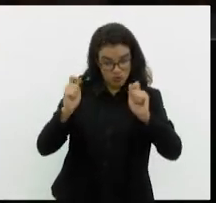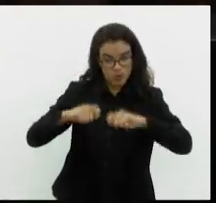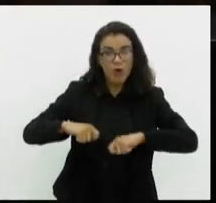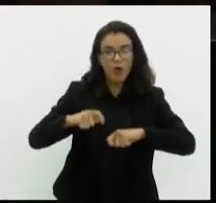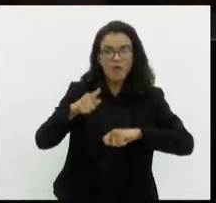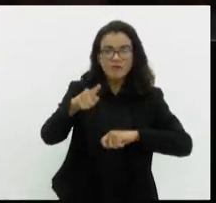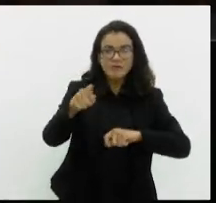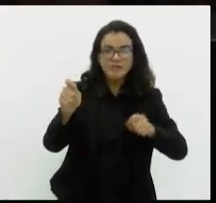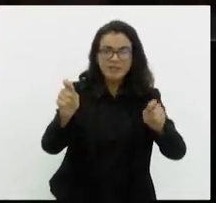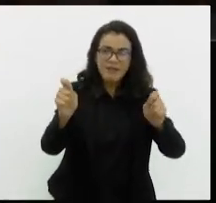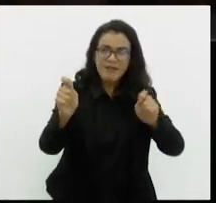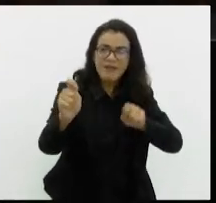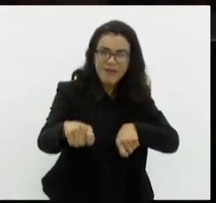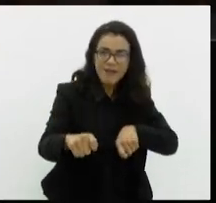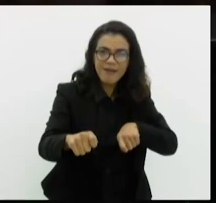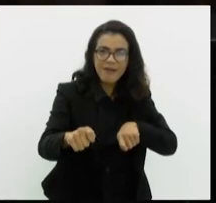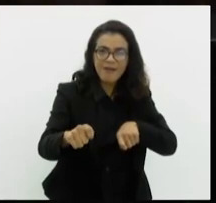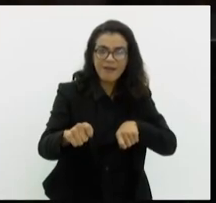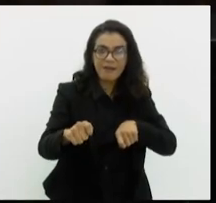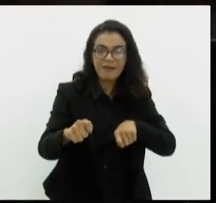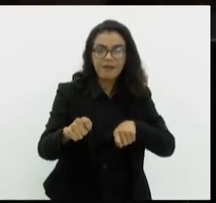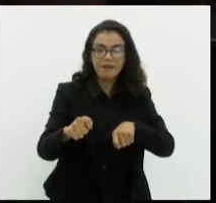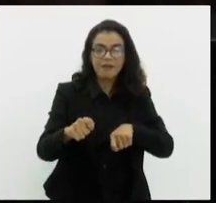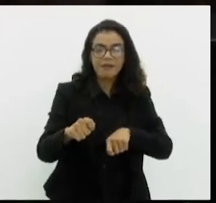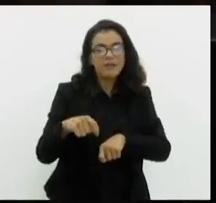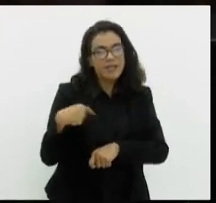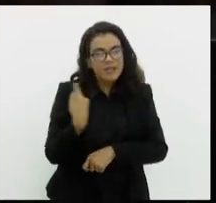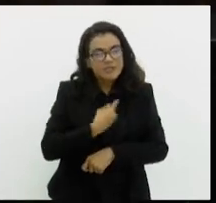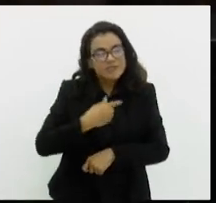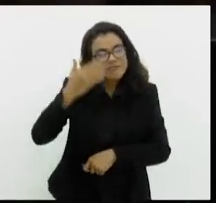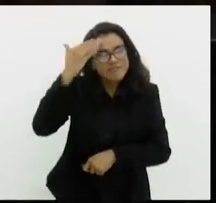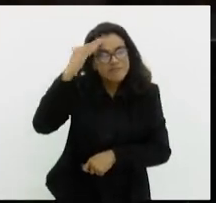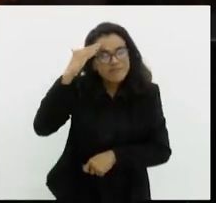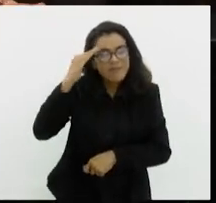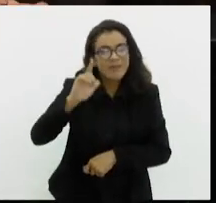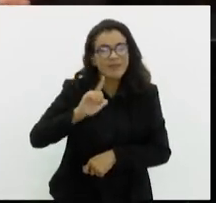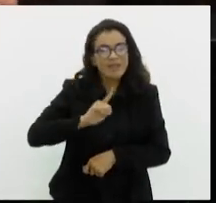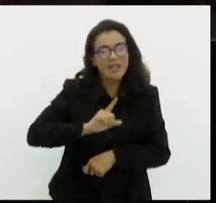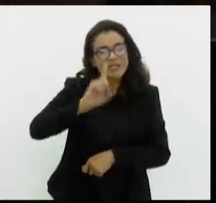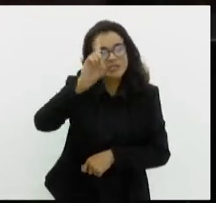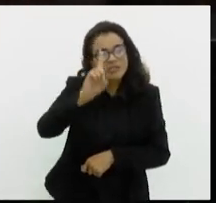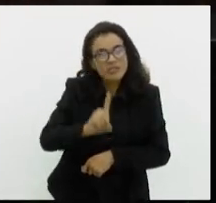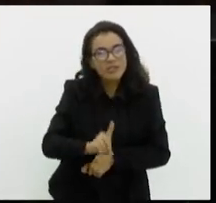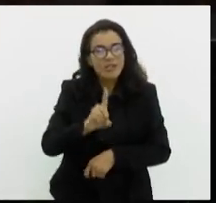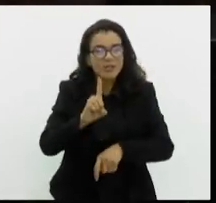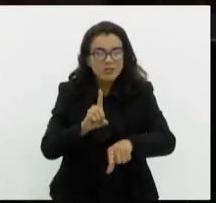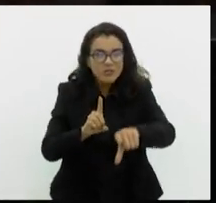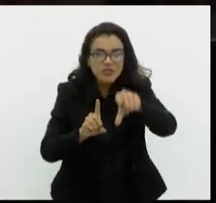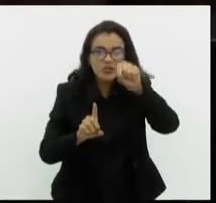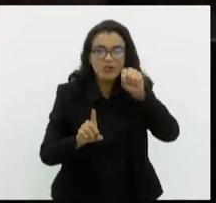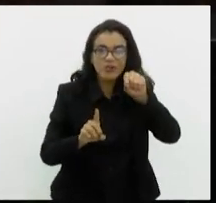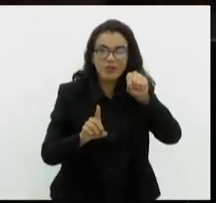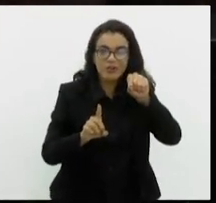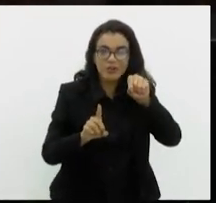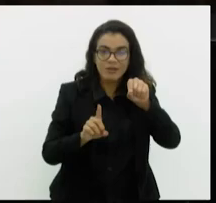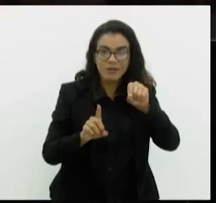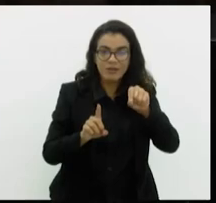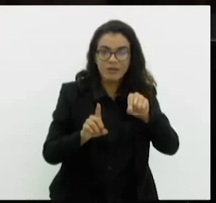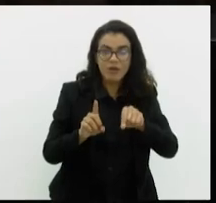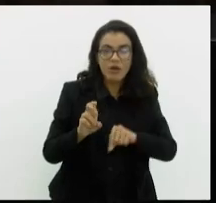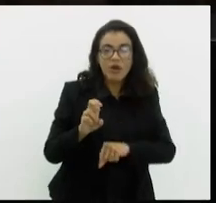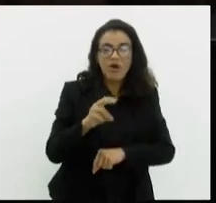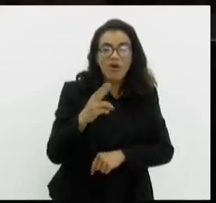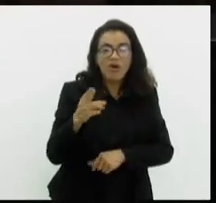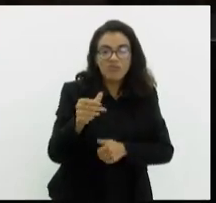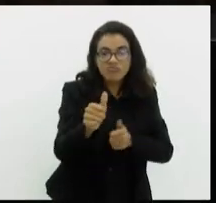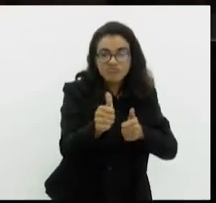Sejam caminhos onde a gente entenda que cada um tem direito à escolha de seus caminhos e não ser igual a um rebanho